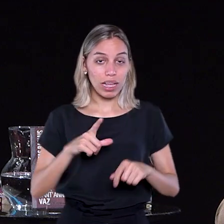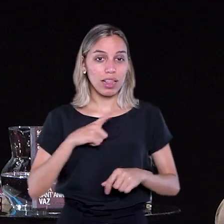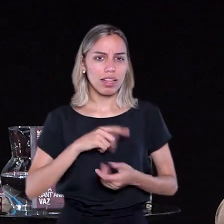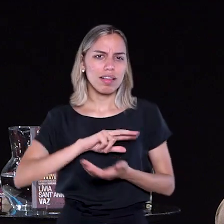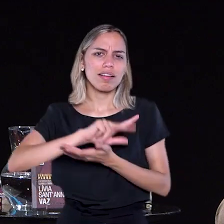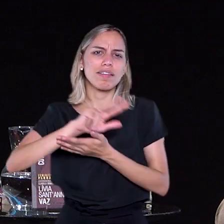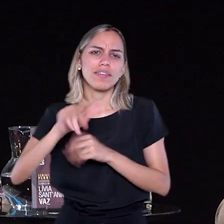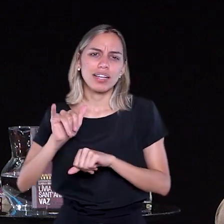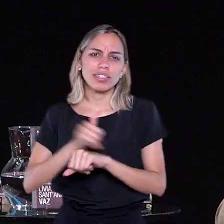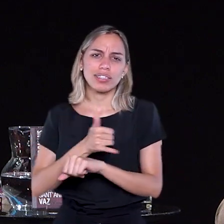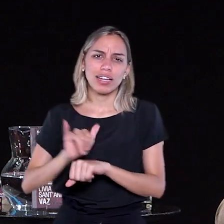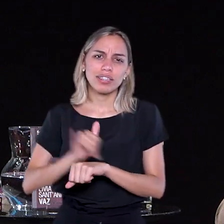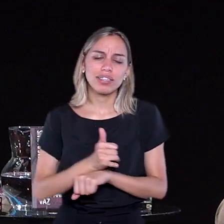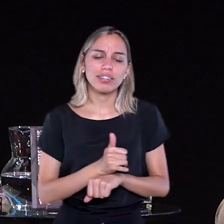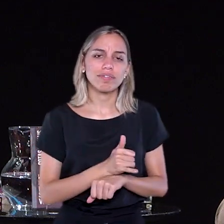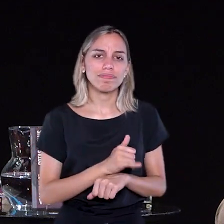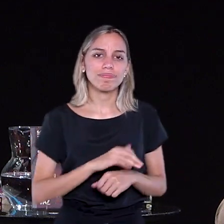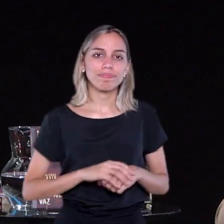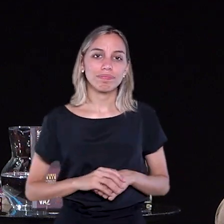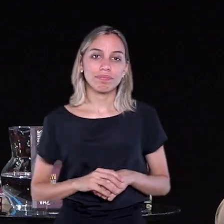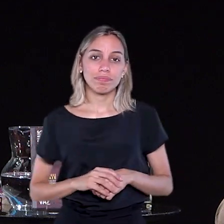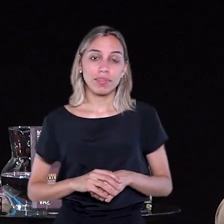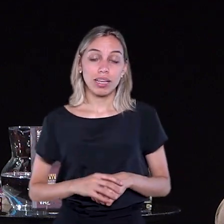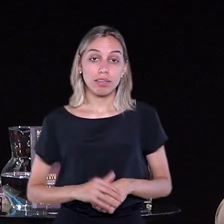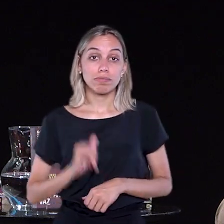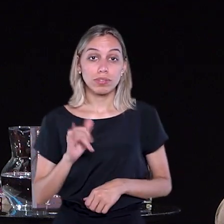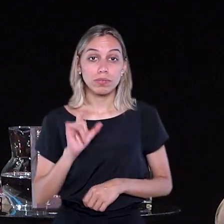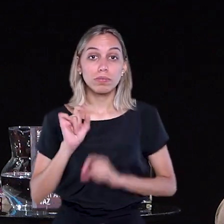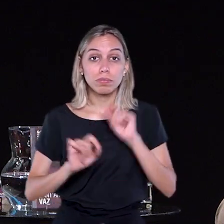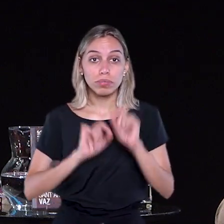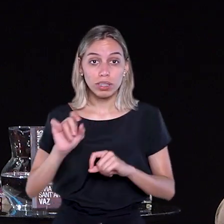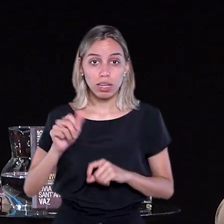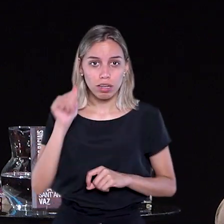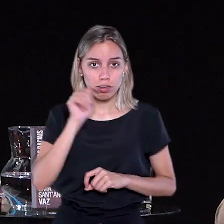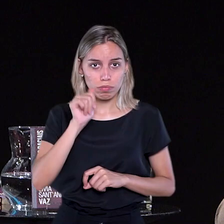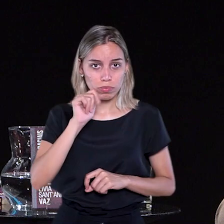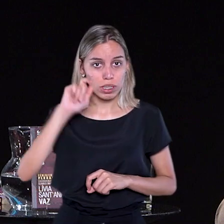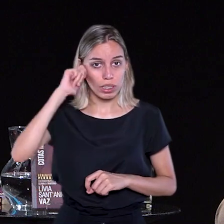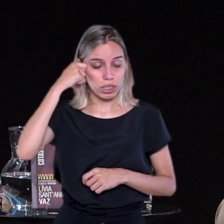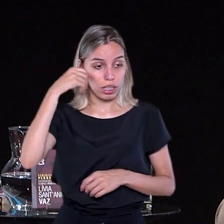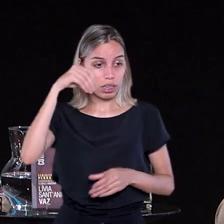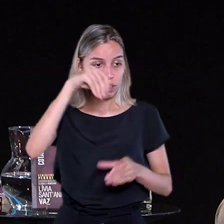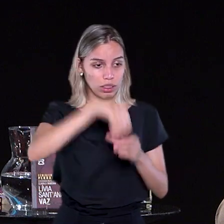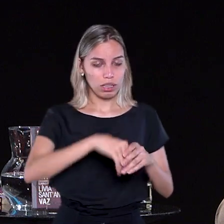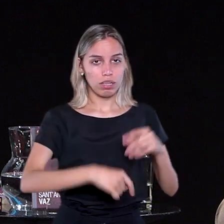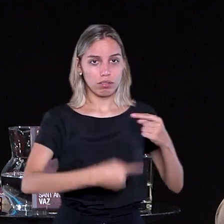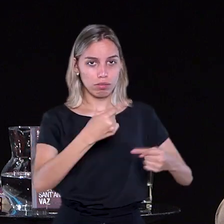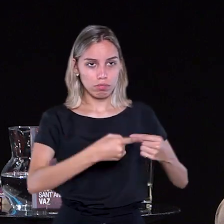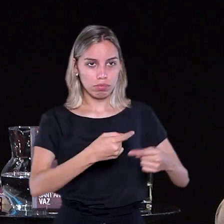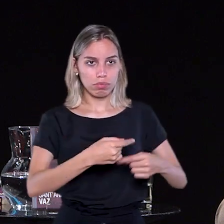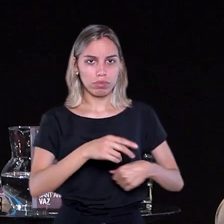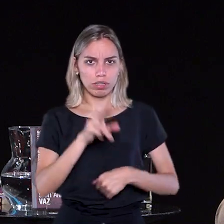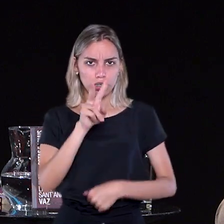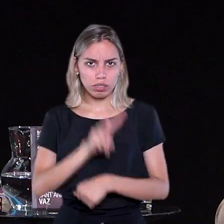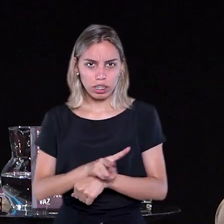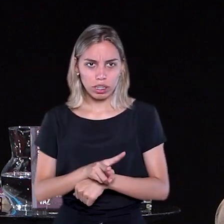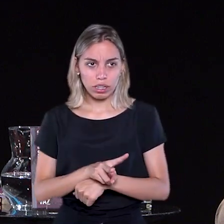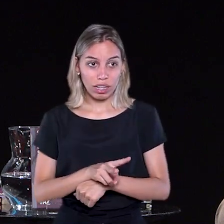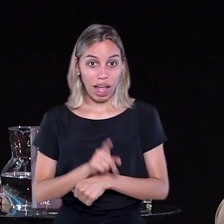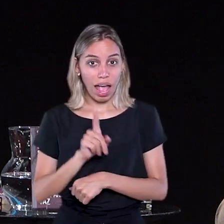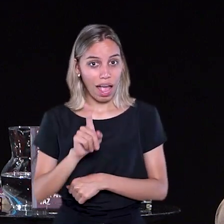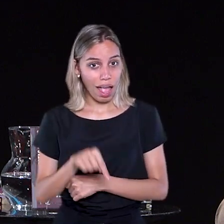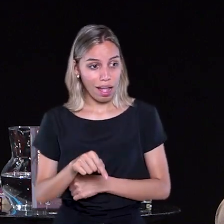exemplo, que nunca iria mudar. A micropolítica não muda, de fato, a macropolítica. E eu queria saber se essa coisa de